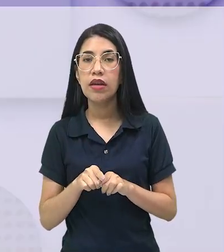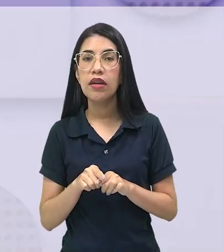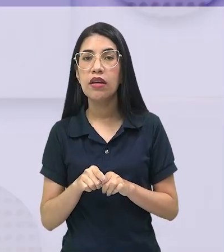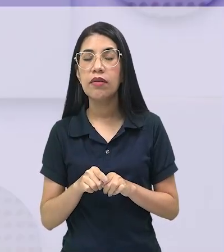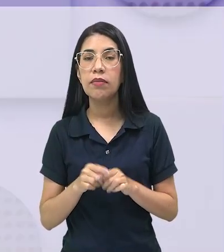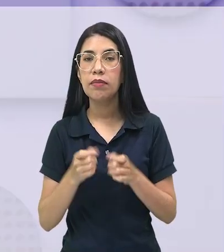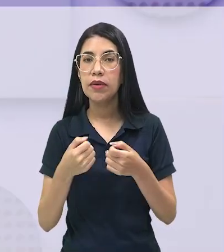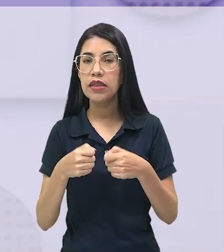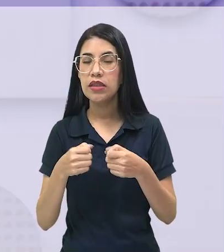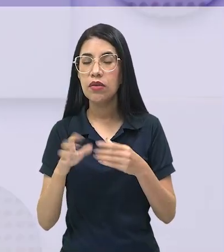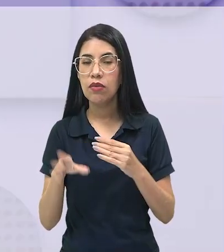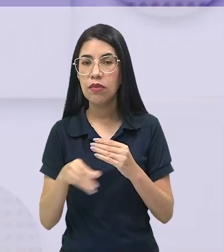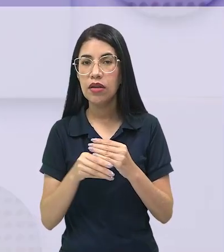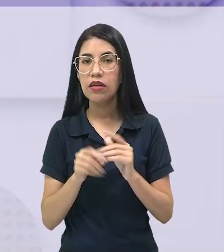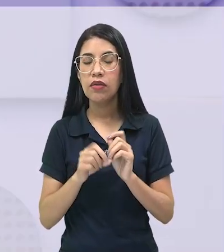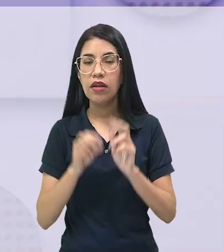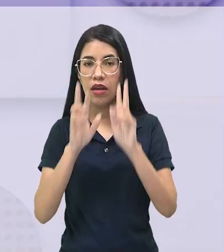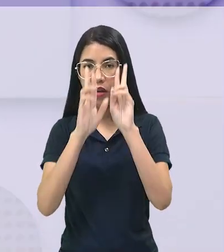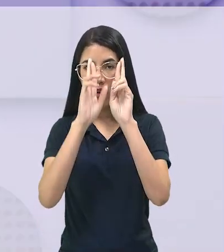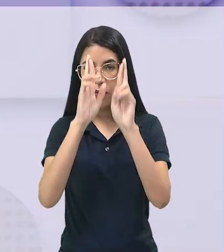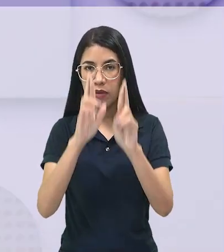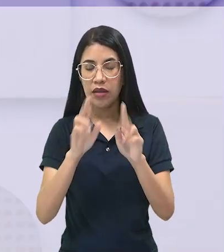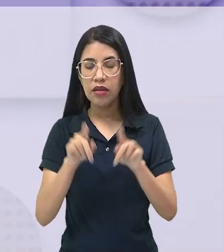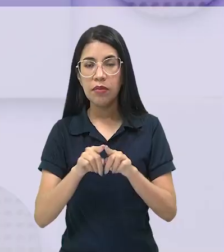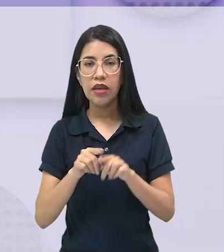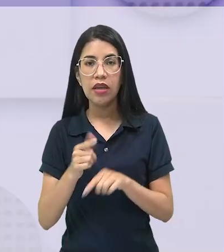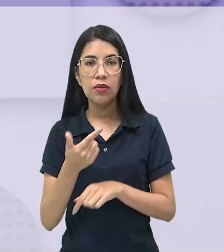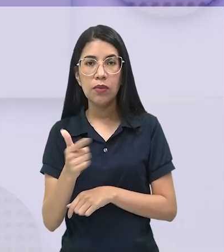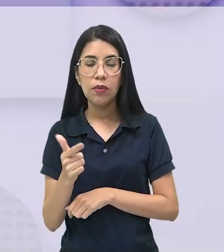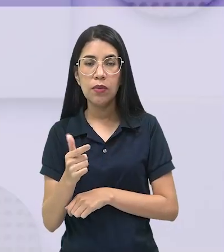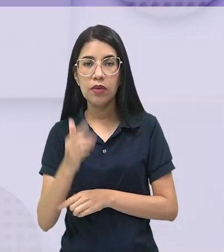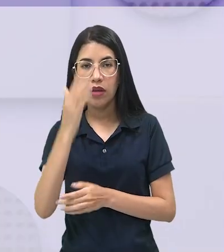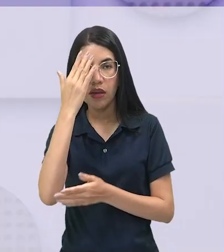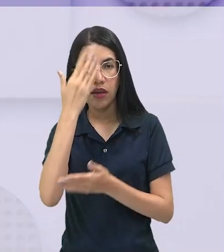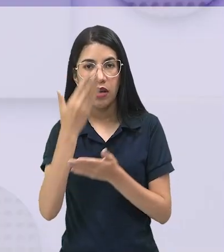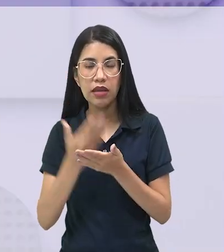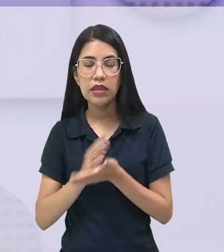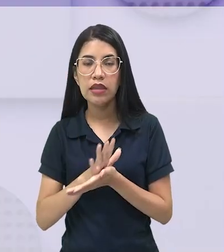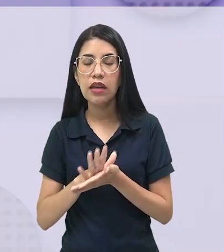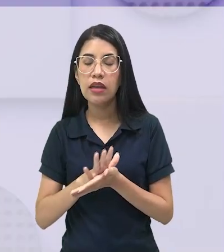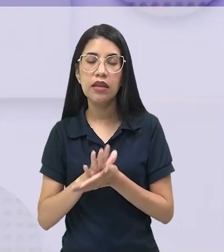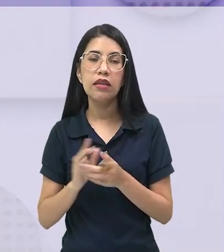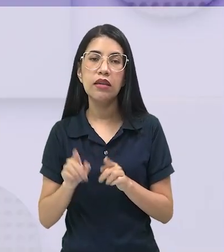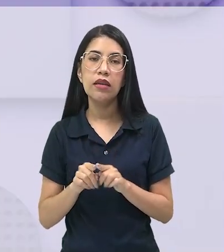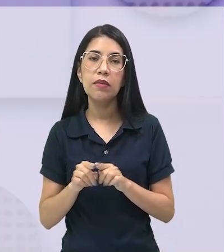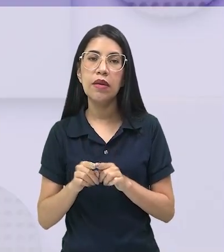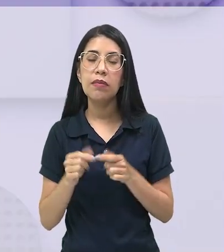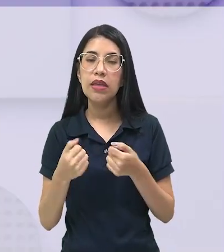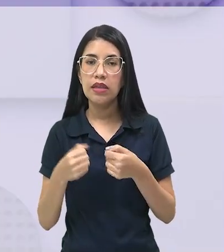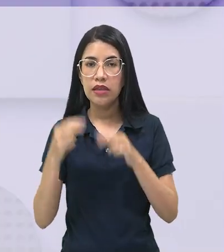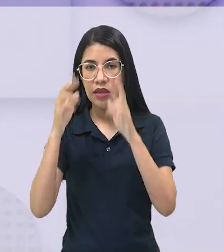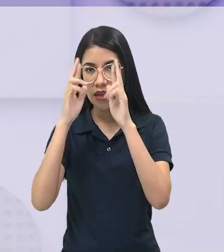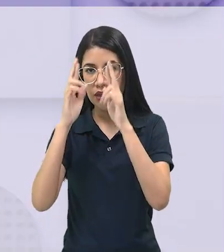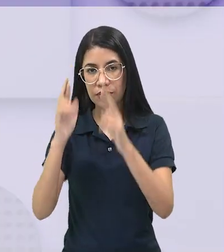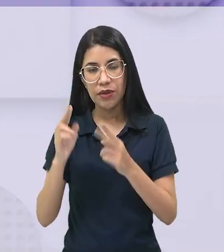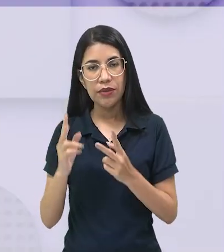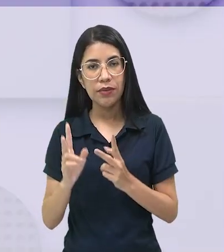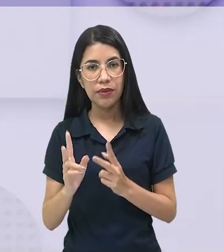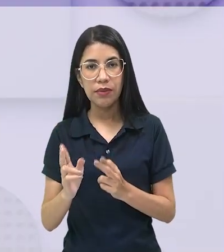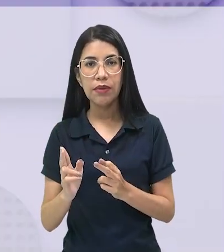quero ponderar também a questão do respeito às pessoas que não têm crença, que elas têm que ser tão respeitadas